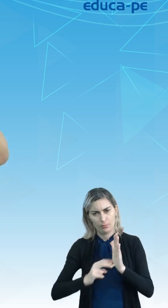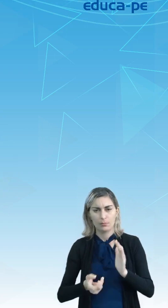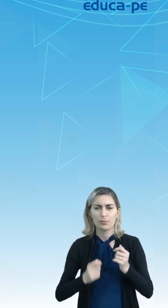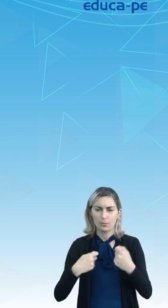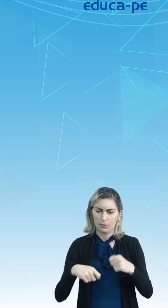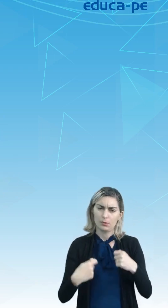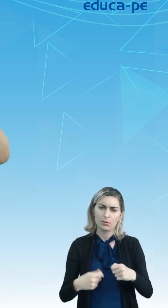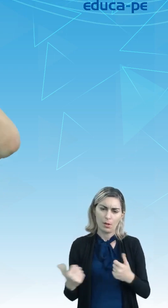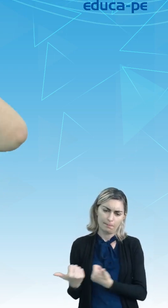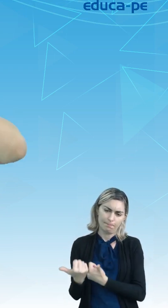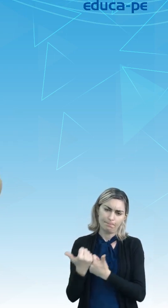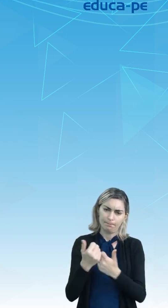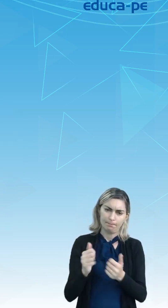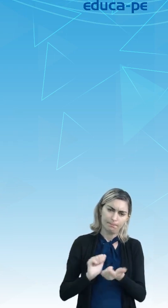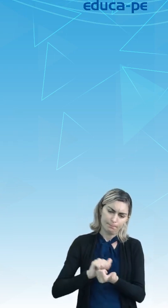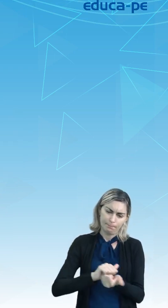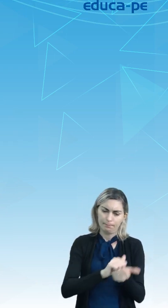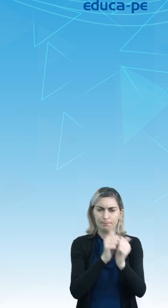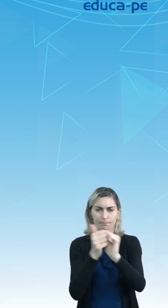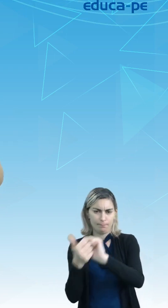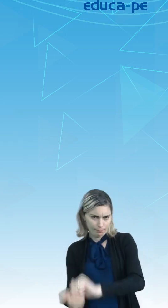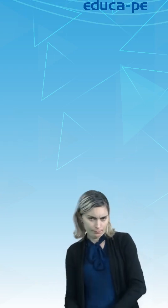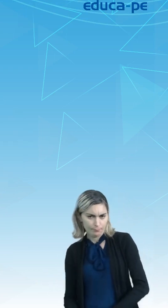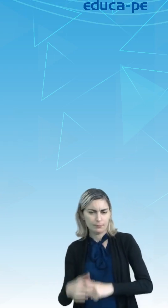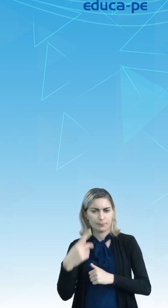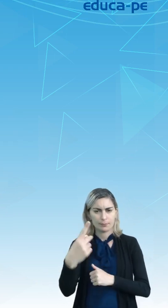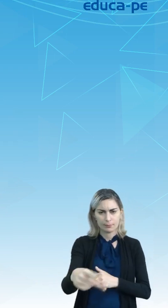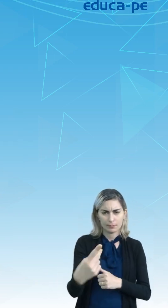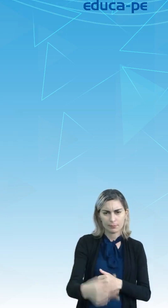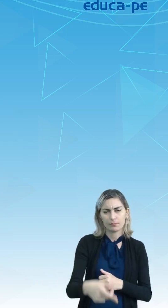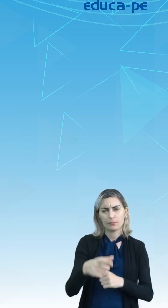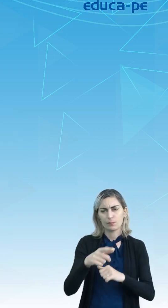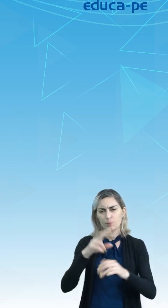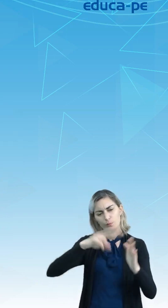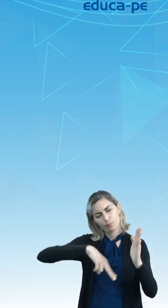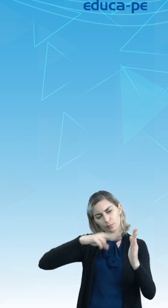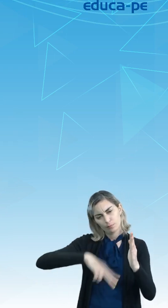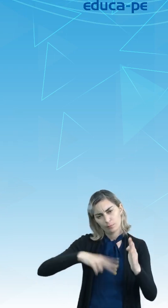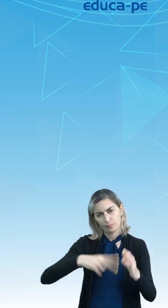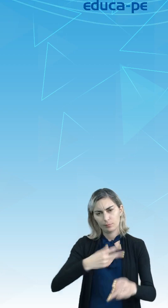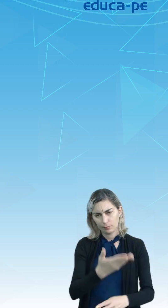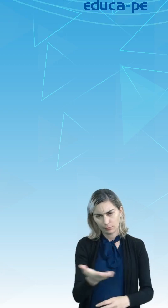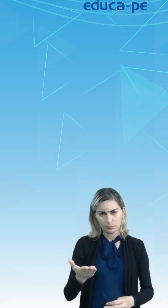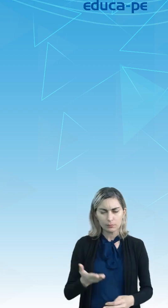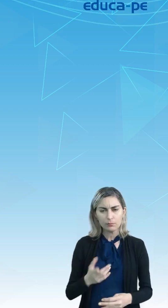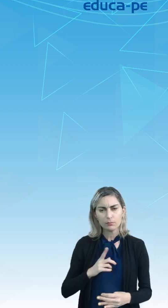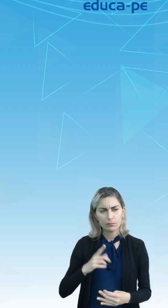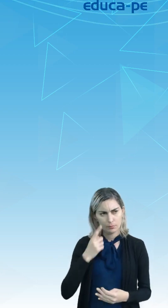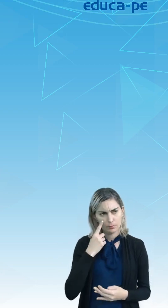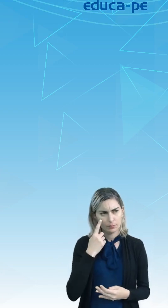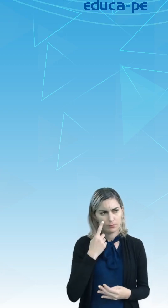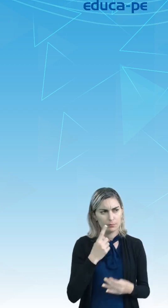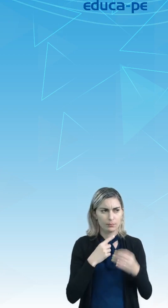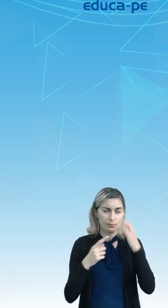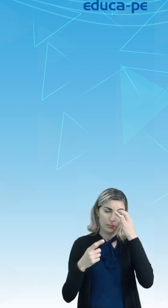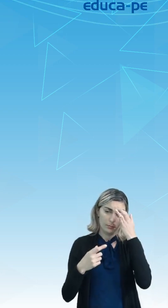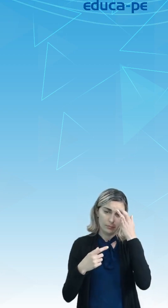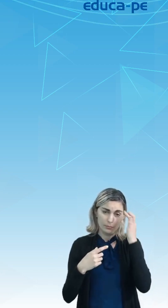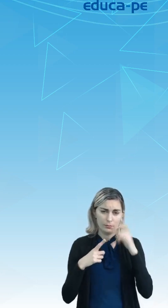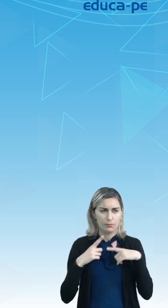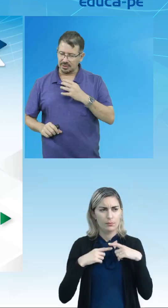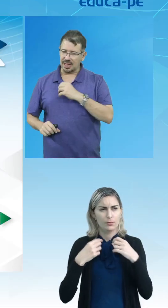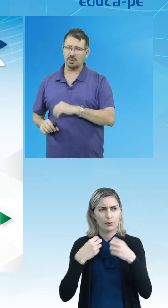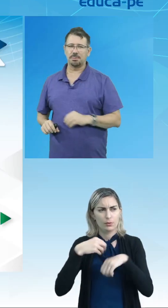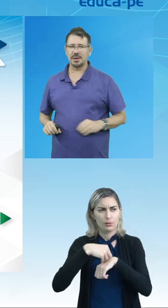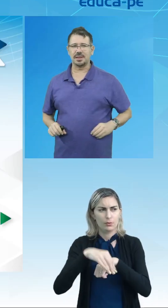deve adaptar-se ao seu interlocutor preferencial, certo? Vamos lá aqui. E aqui eu tenho os